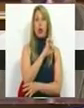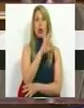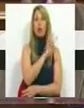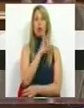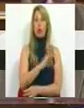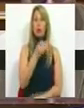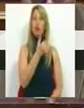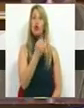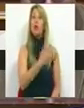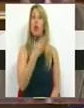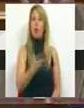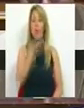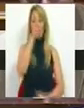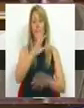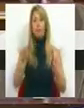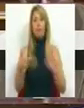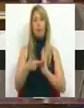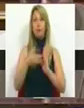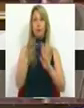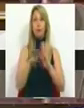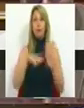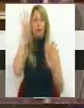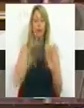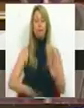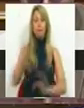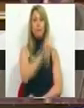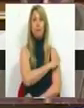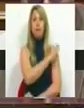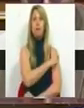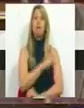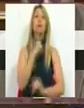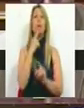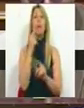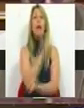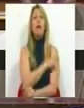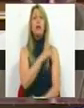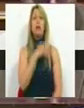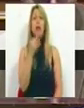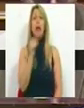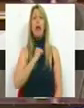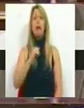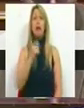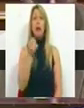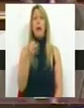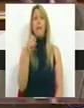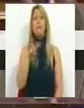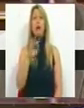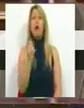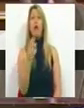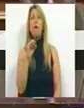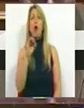Governo de então inclui no Programa Nacional de Vacinação a vacina antipneumocócica conjugada contra a pneumonia,